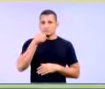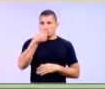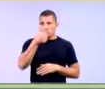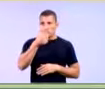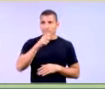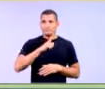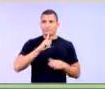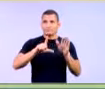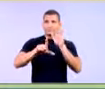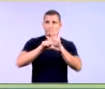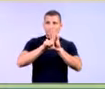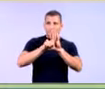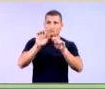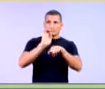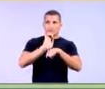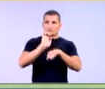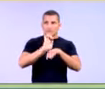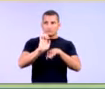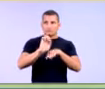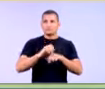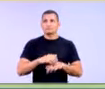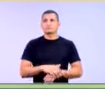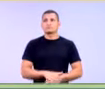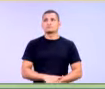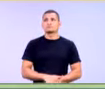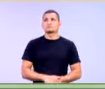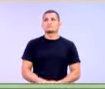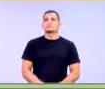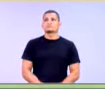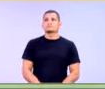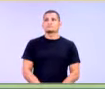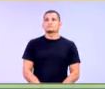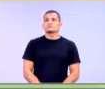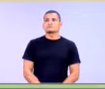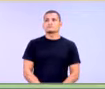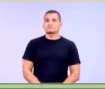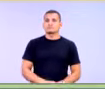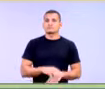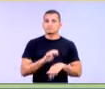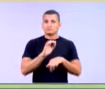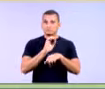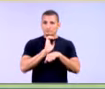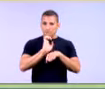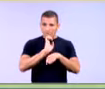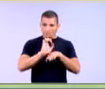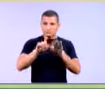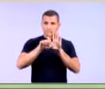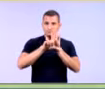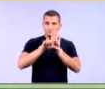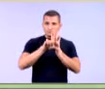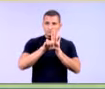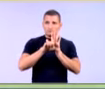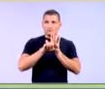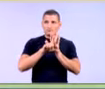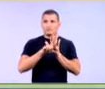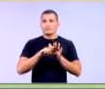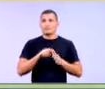a lei do estagiário, né? A lei do estágio, do estagiário não. A lei do estágio, que